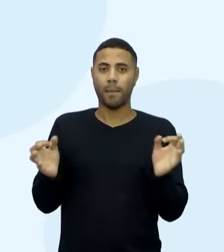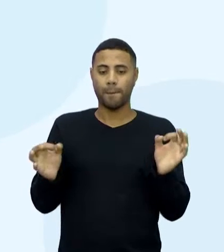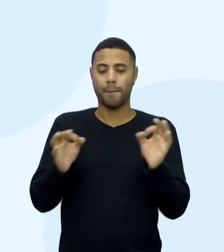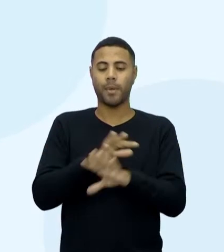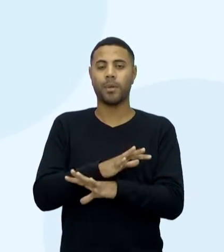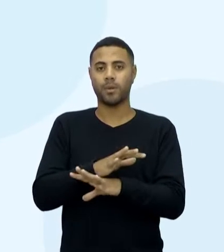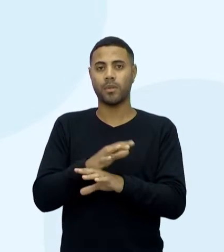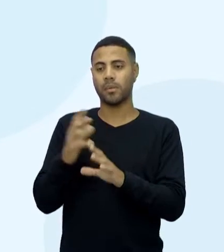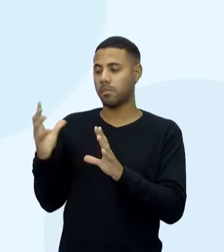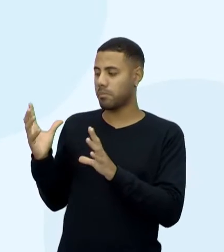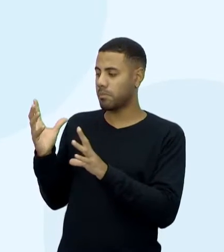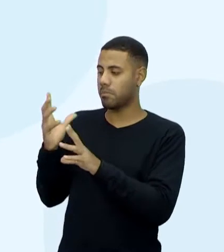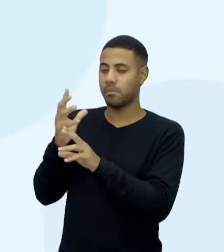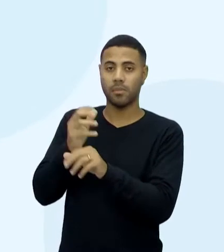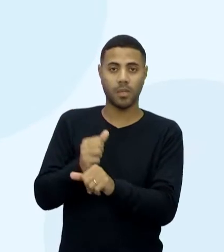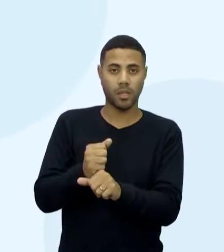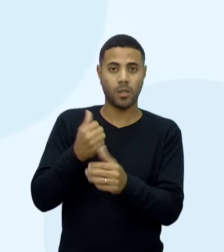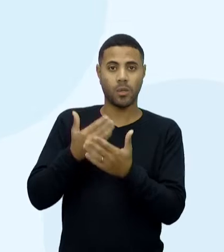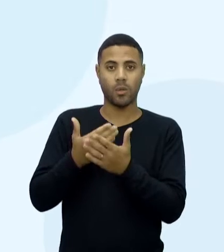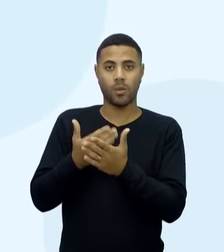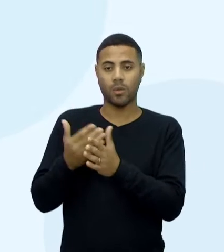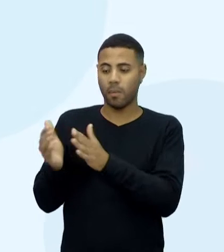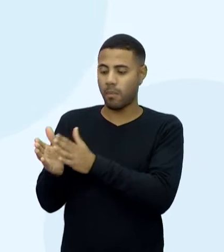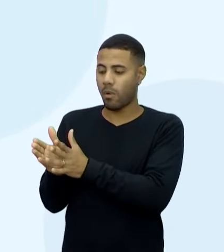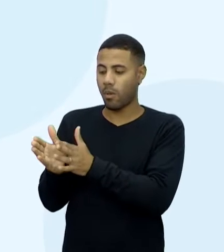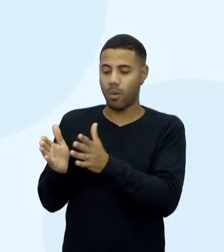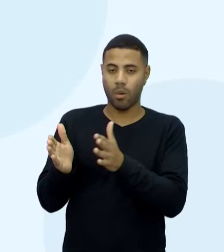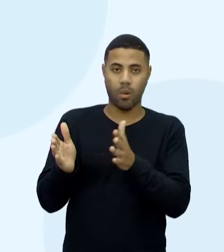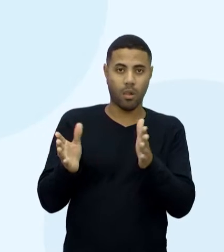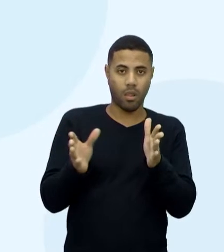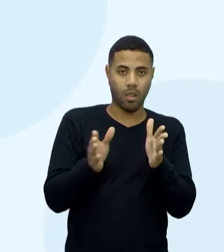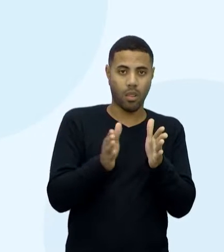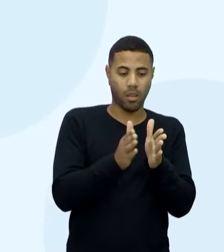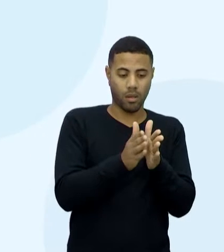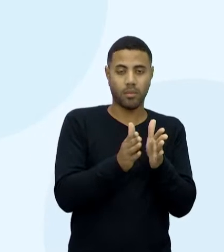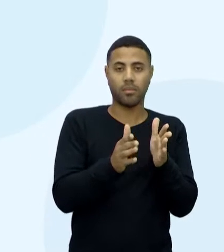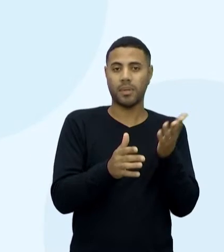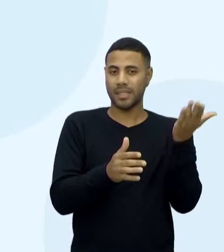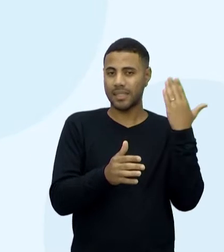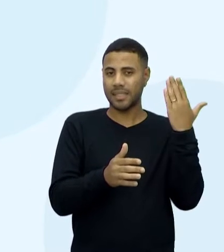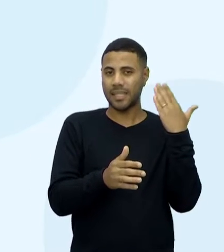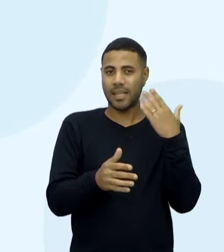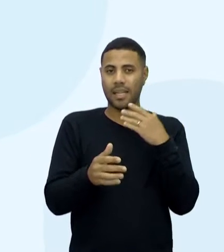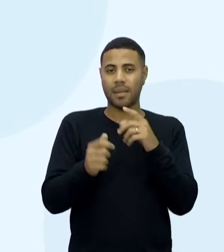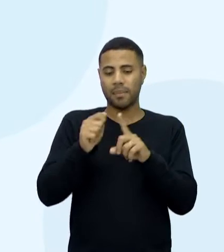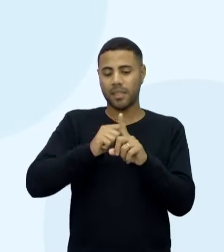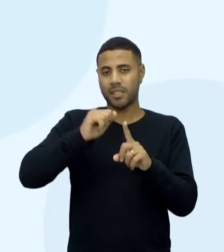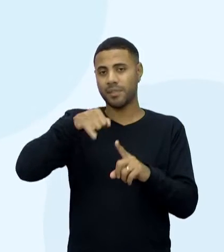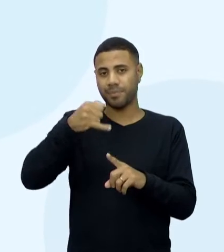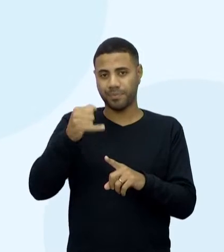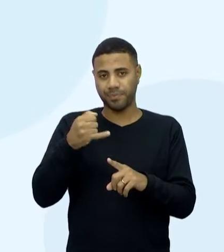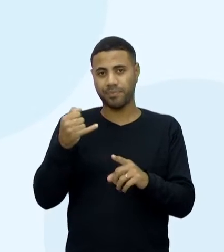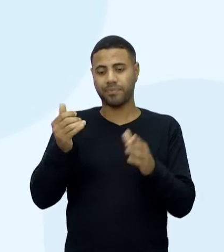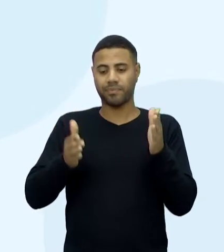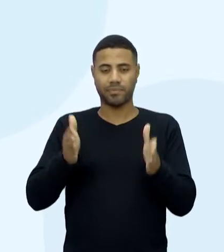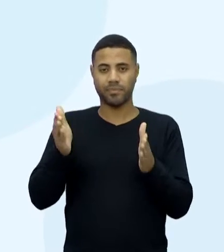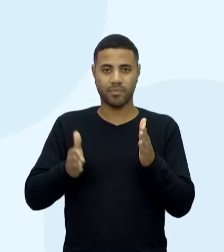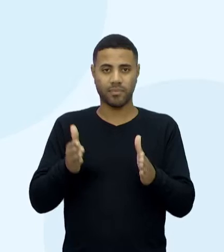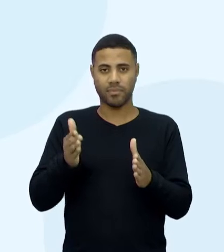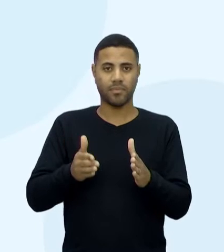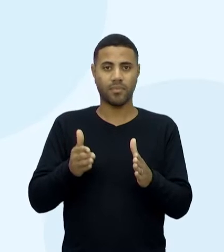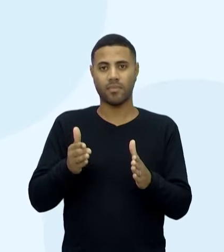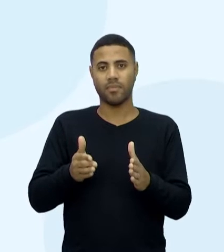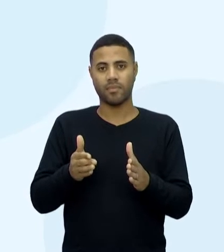né esse ciclo que a gente veio percorrendo juntos lá desde o começo do ano né E que durou praticamente